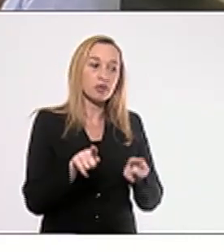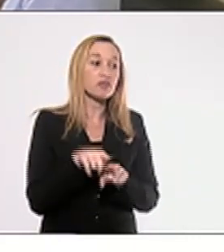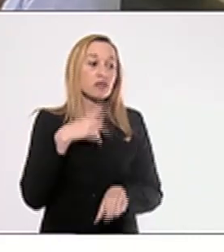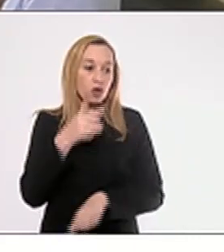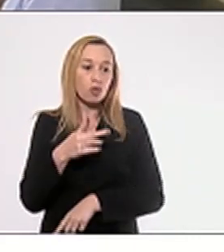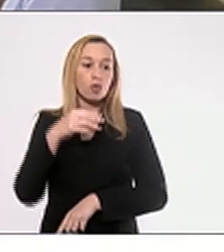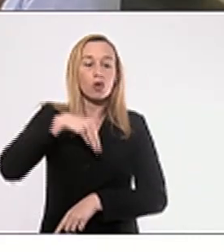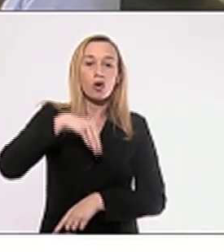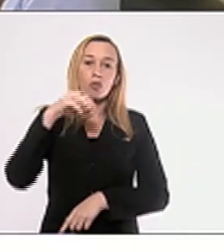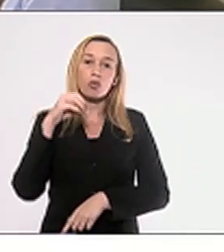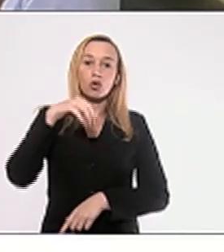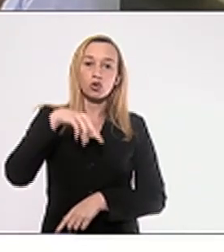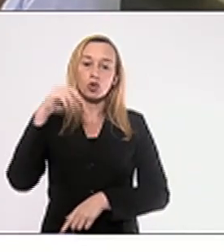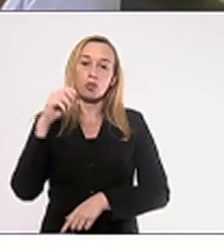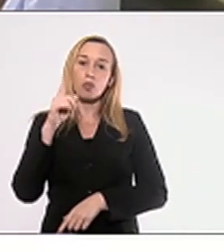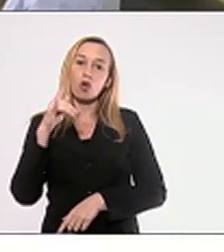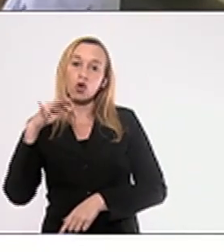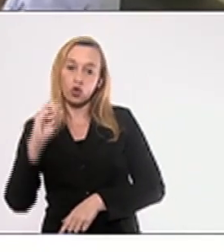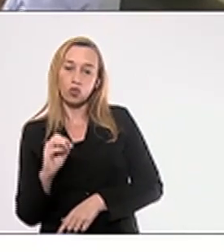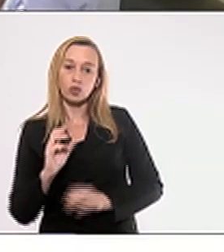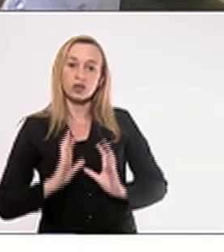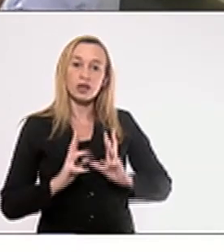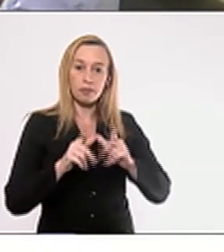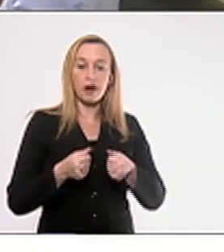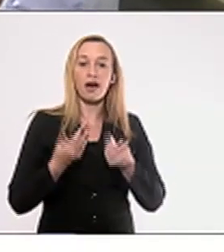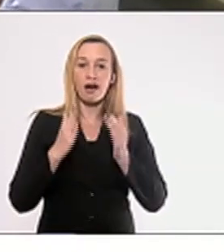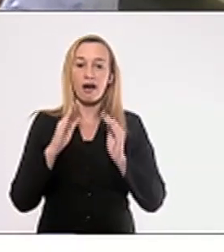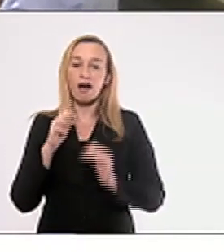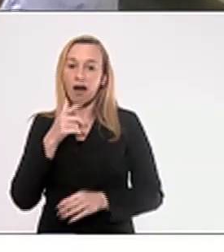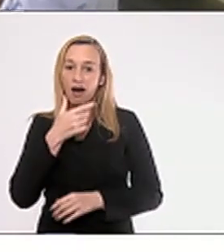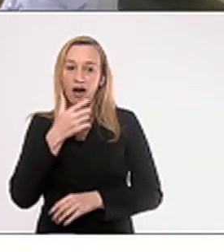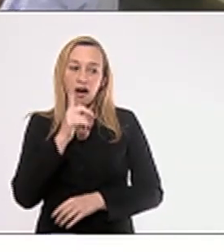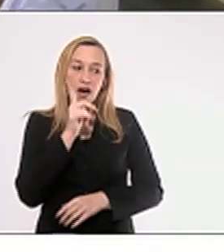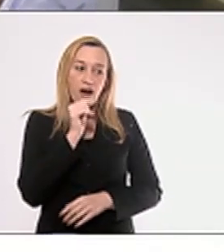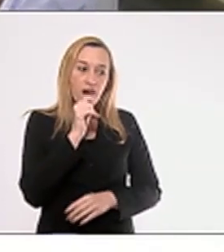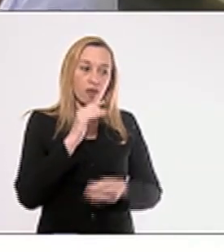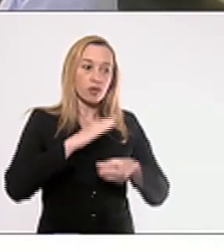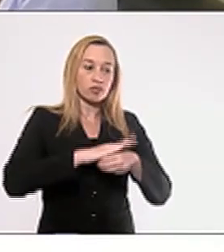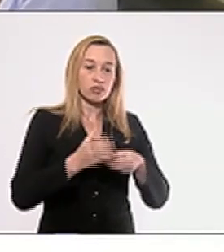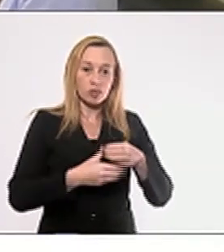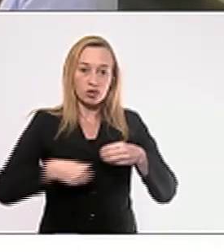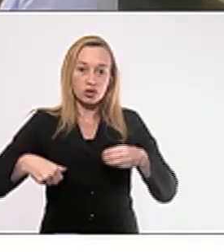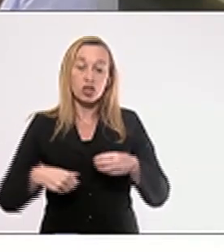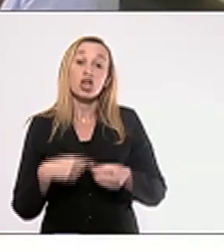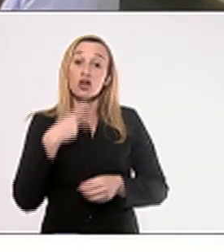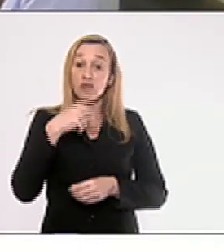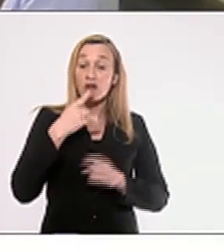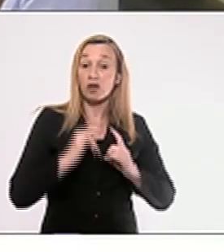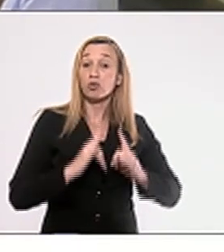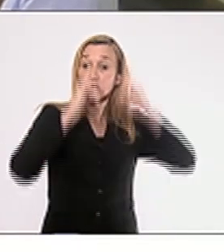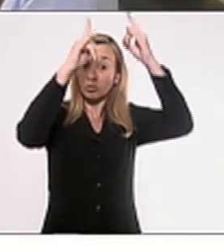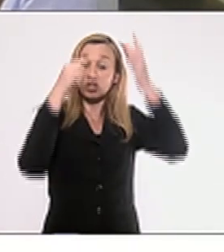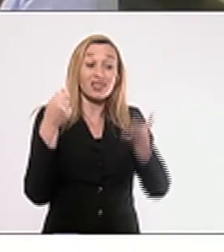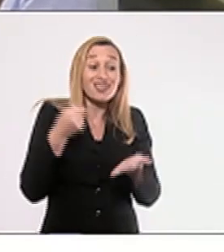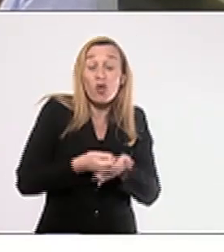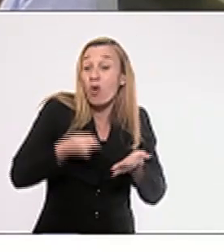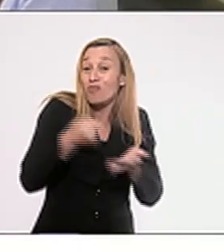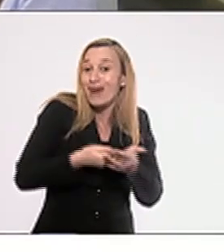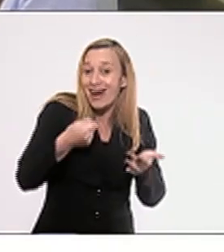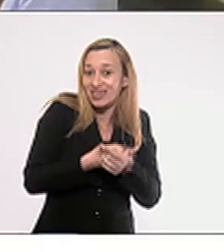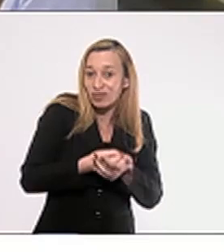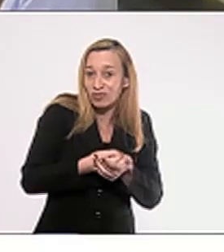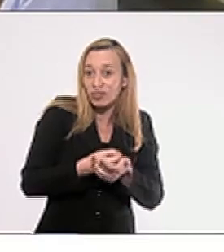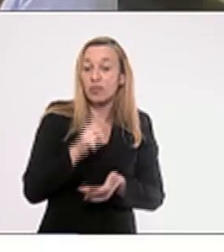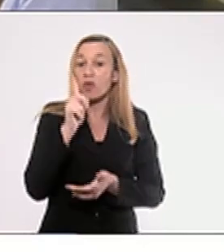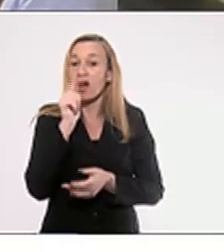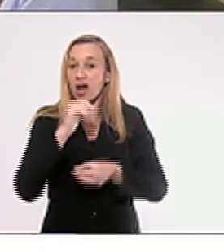monopólio de tratamento de água de esgoto, eu disse que o condomínio está sendo cobrado por